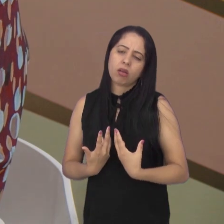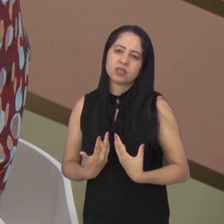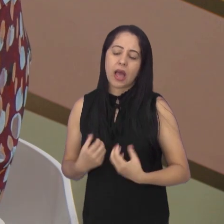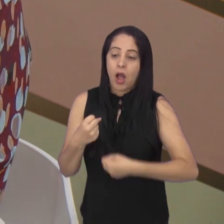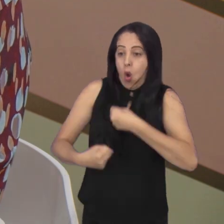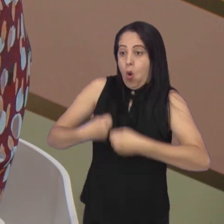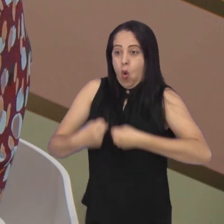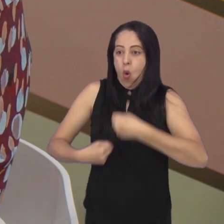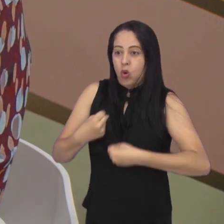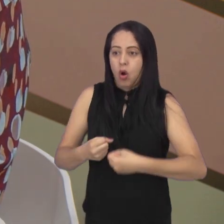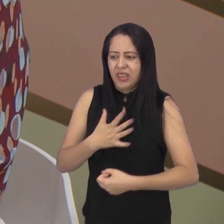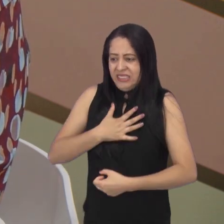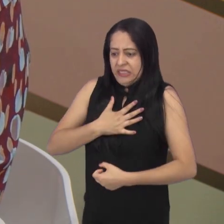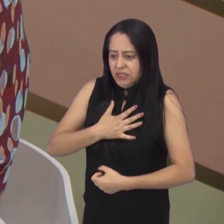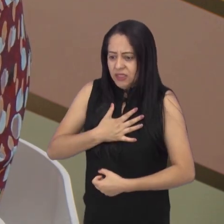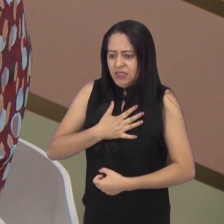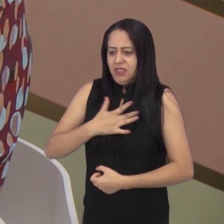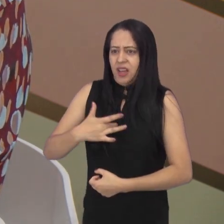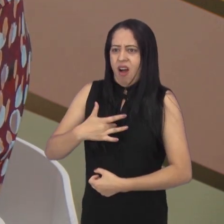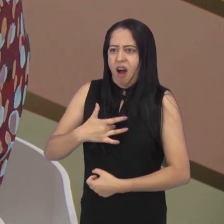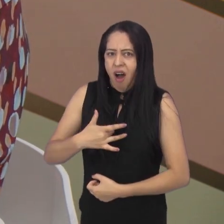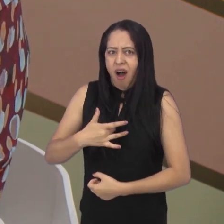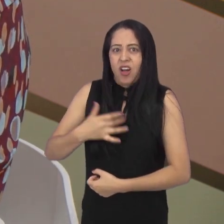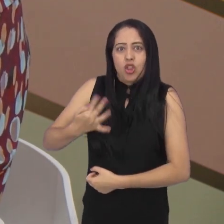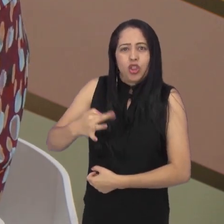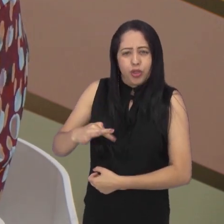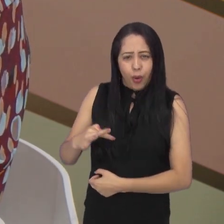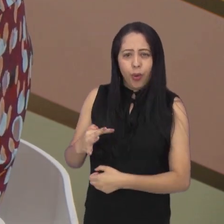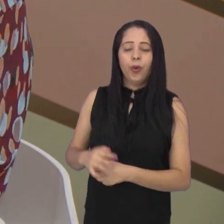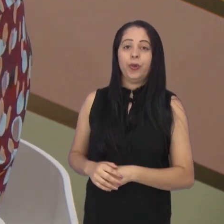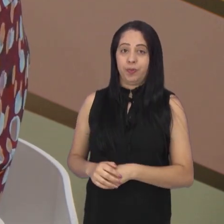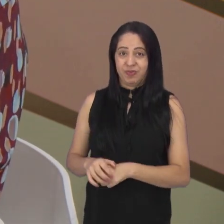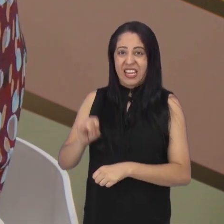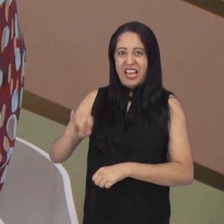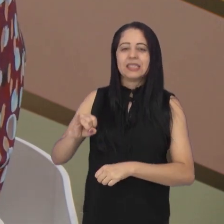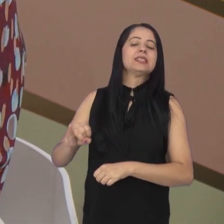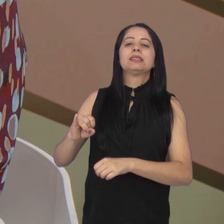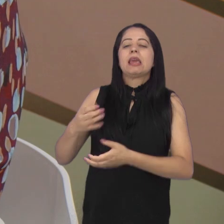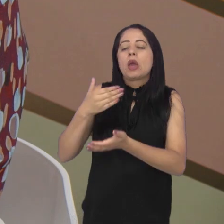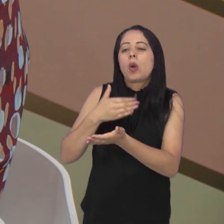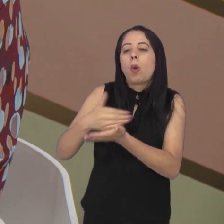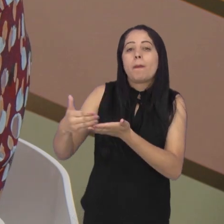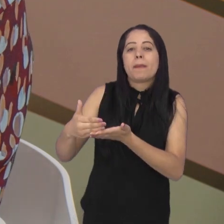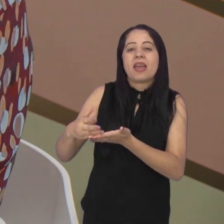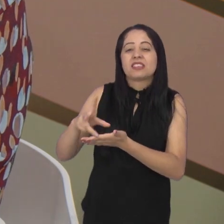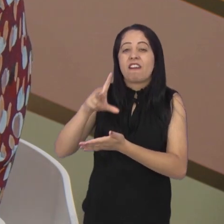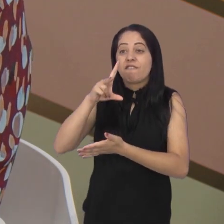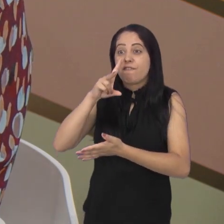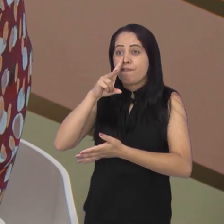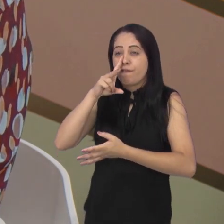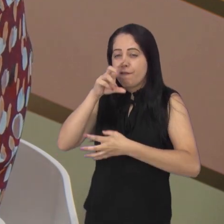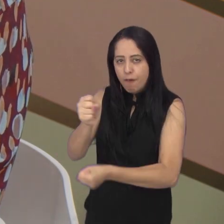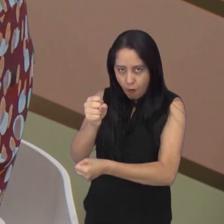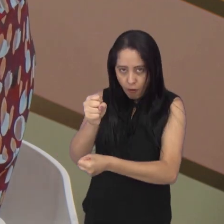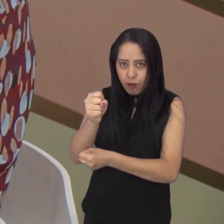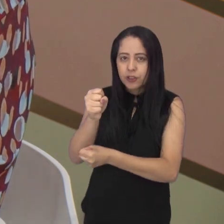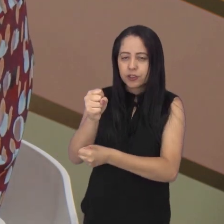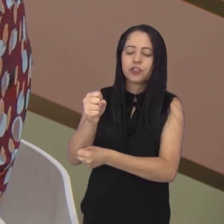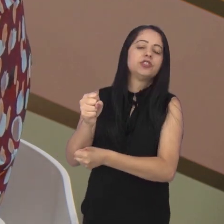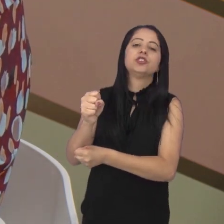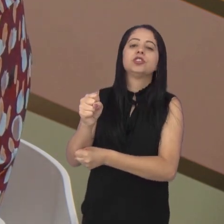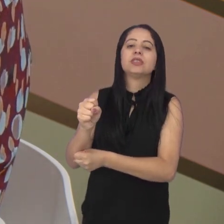ele sente aquele aperto no peito. Nas crises, né, que é o chamado broncoespasmo, que pode ser desencadeado por